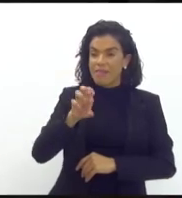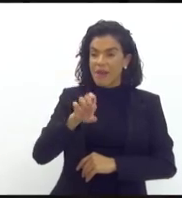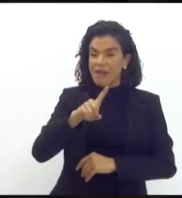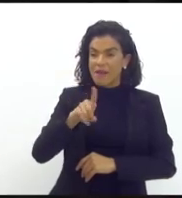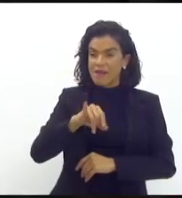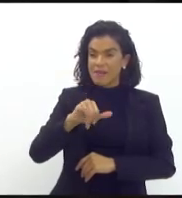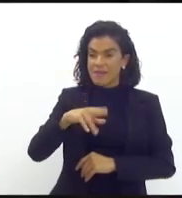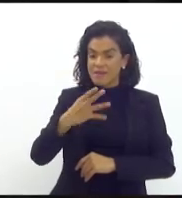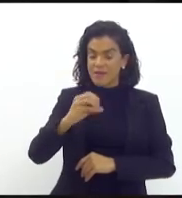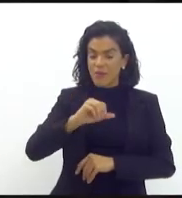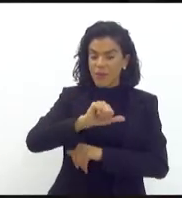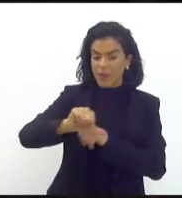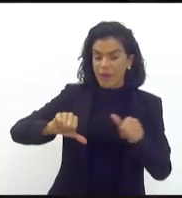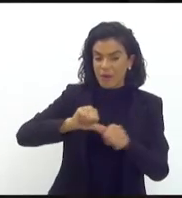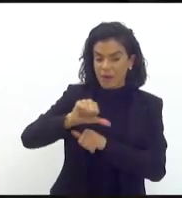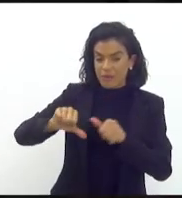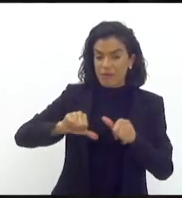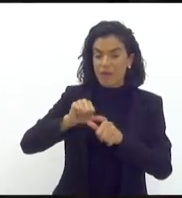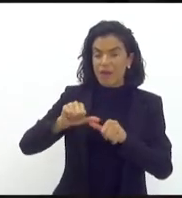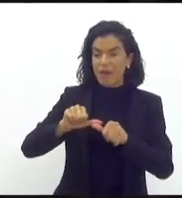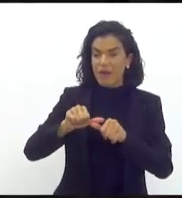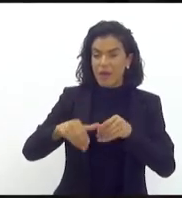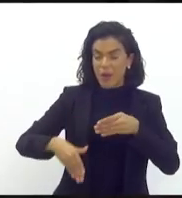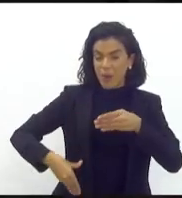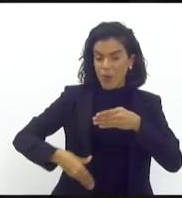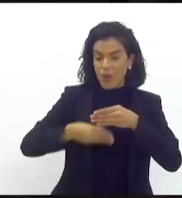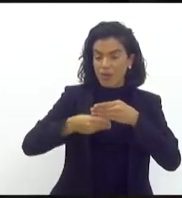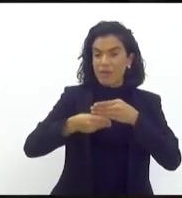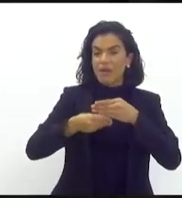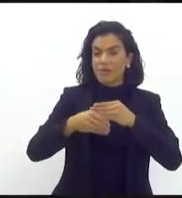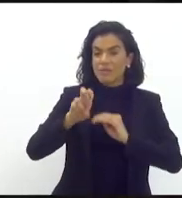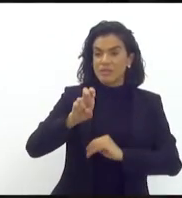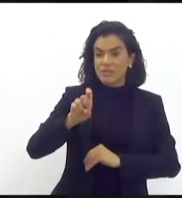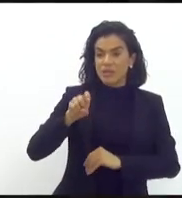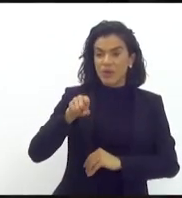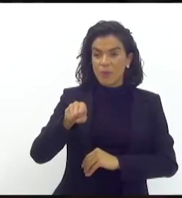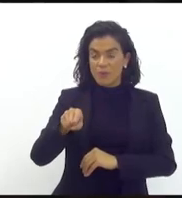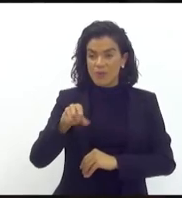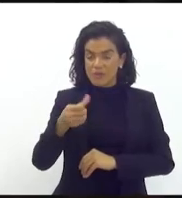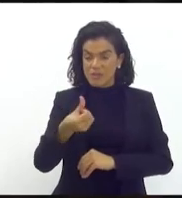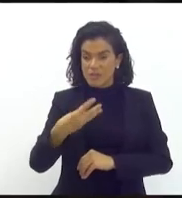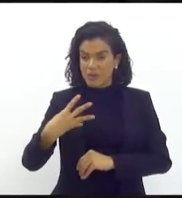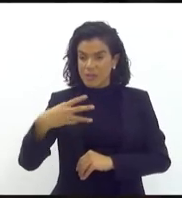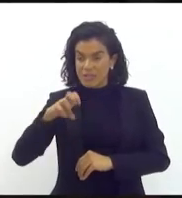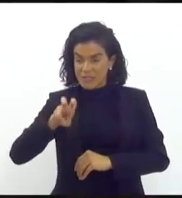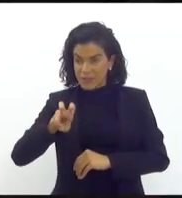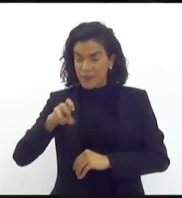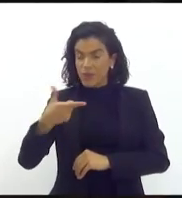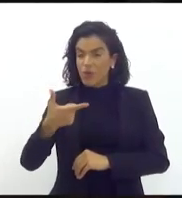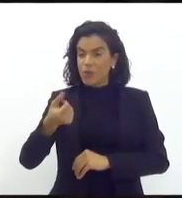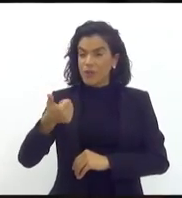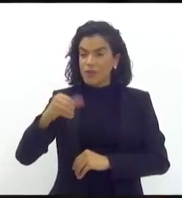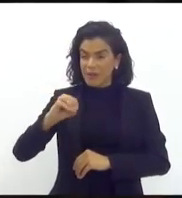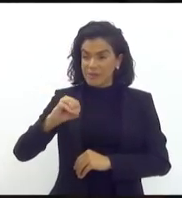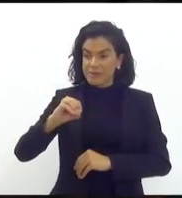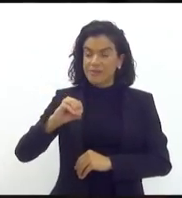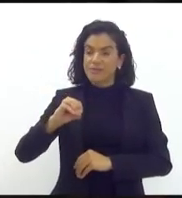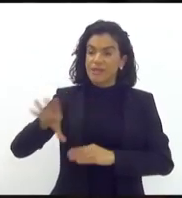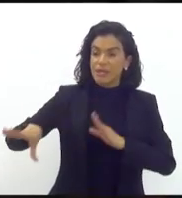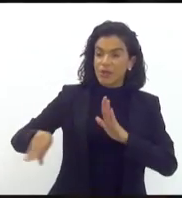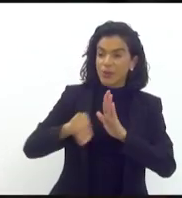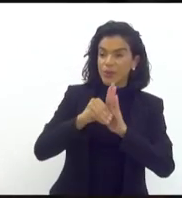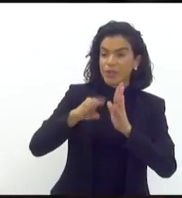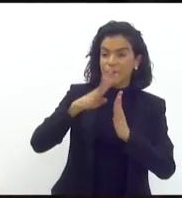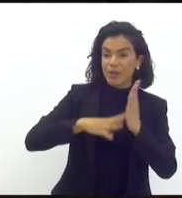que altera o anexo da Lei 5.645 6 de janeiro de 2010 incluindo